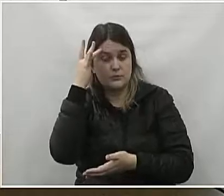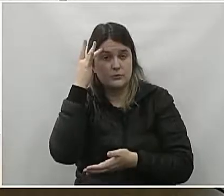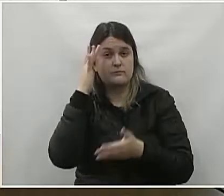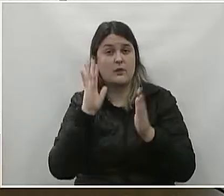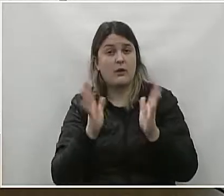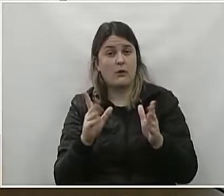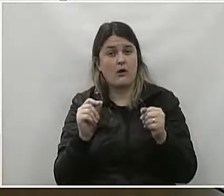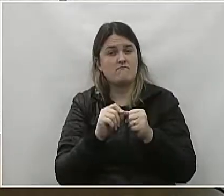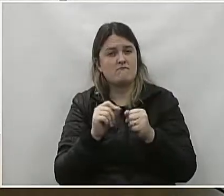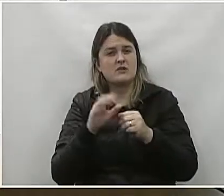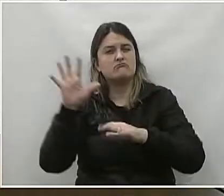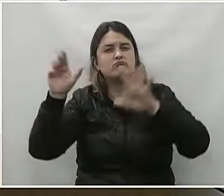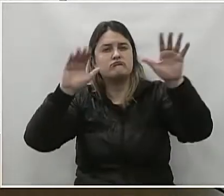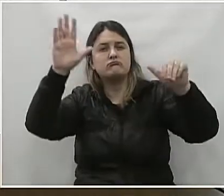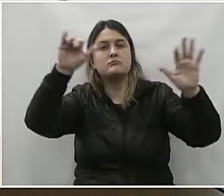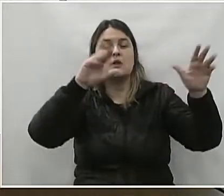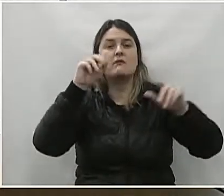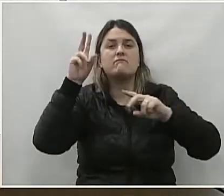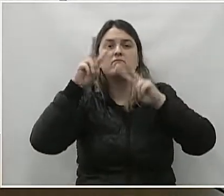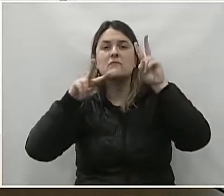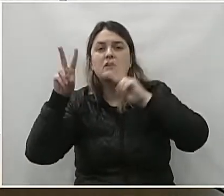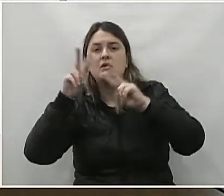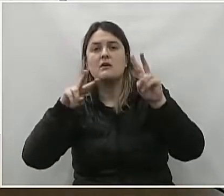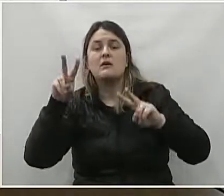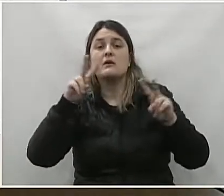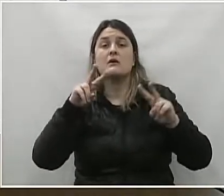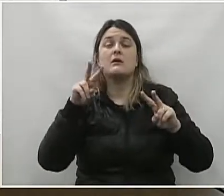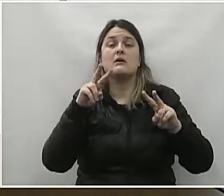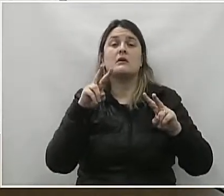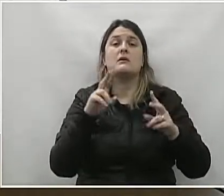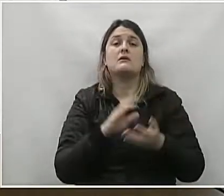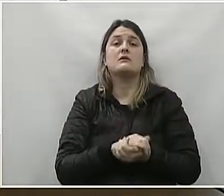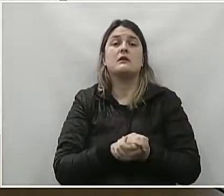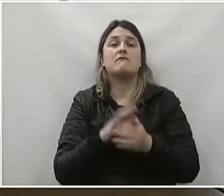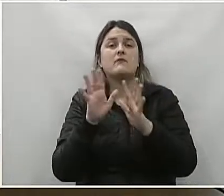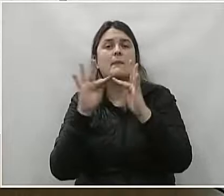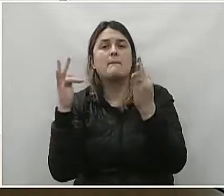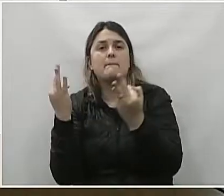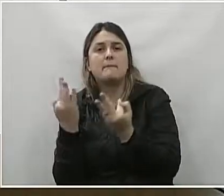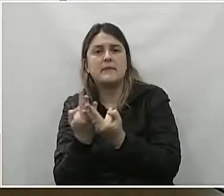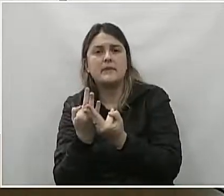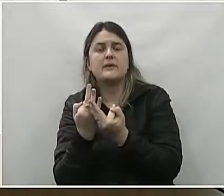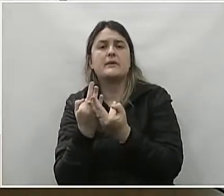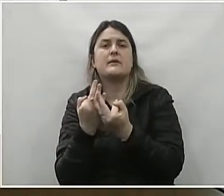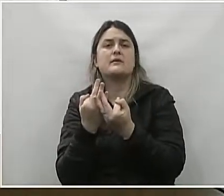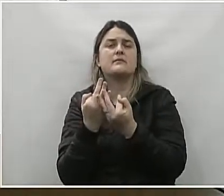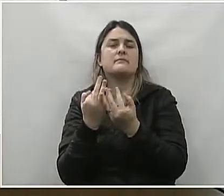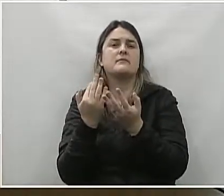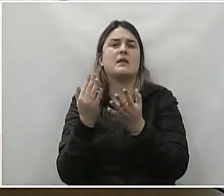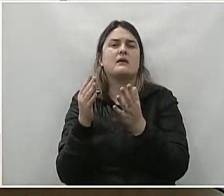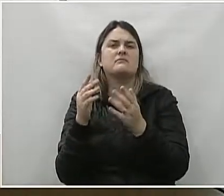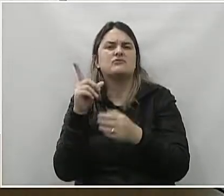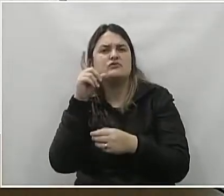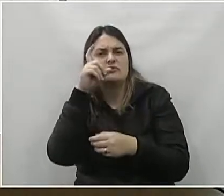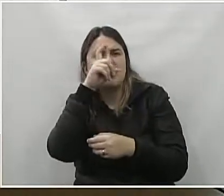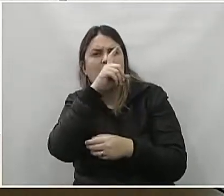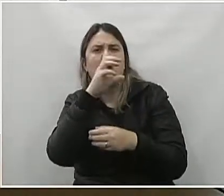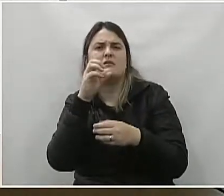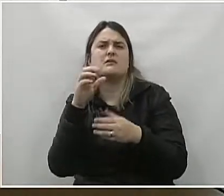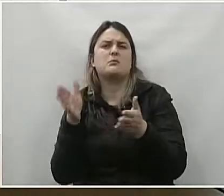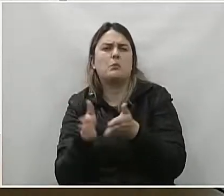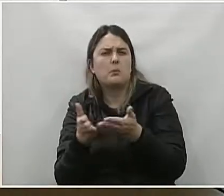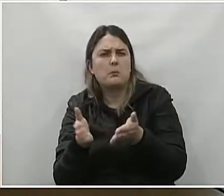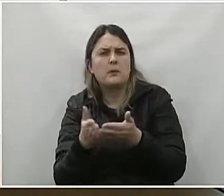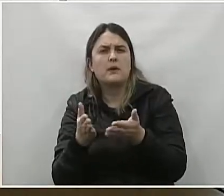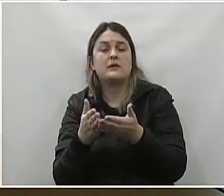estamos fazendo um mutirão para verificação de identificação das famílias em situação de